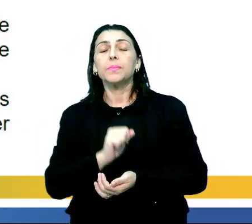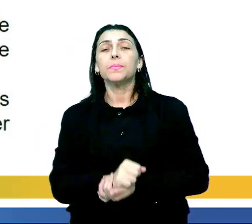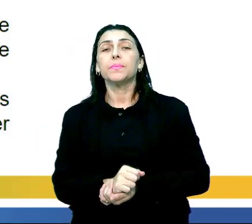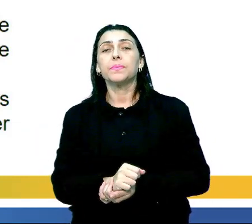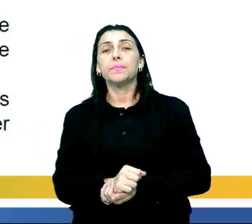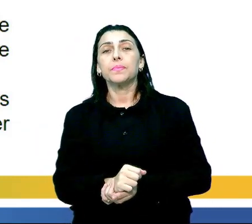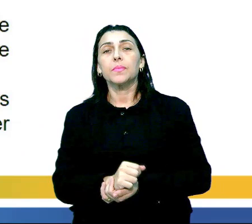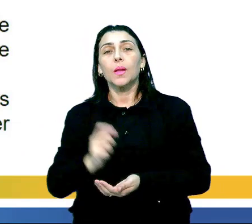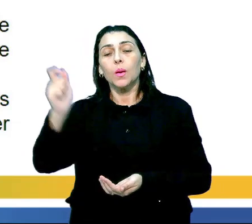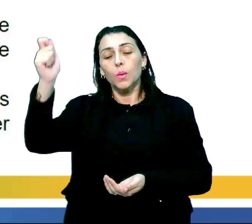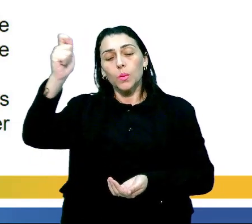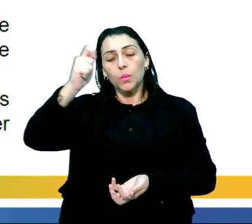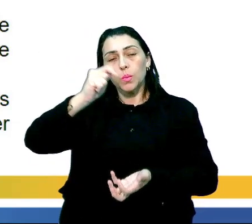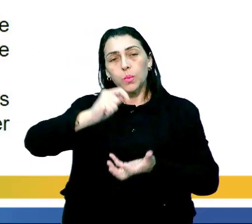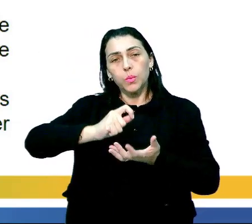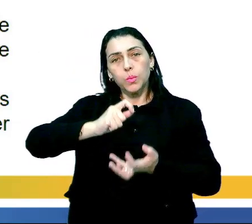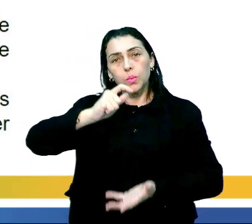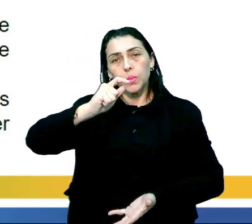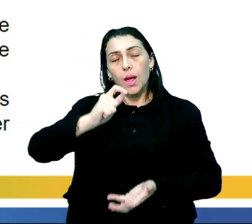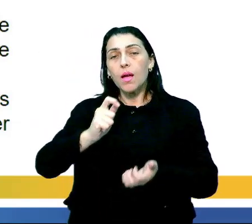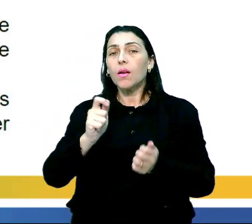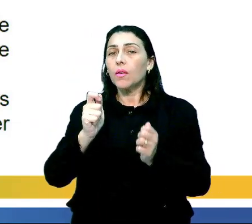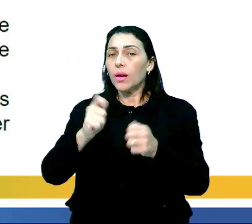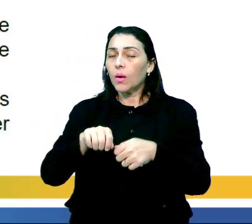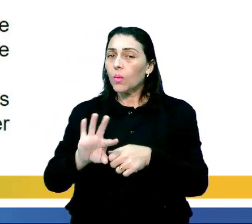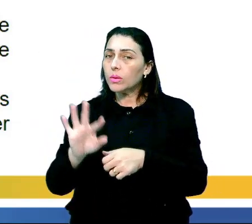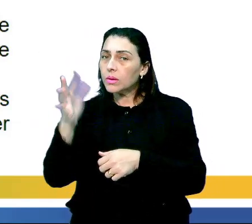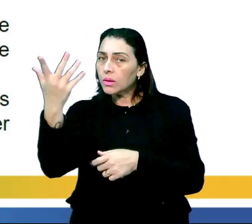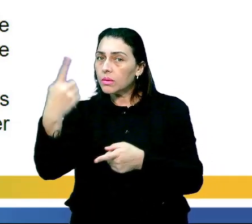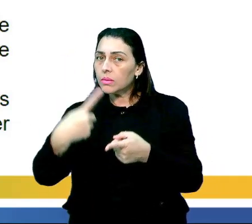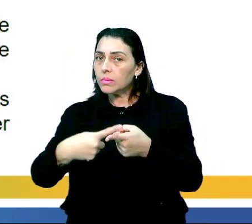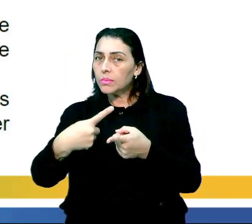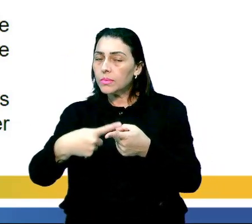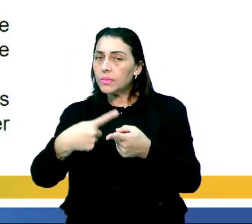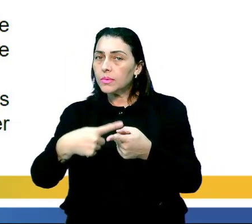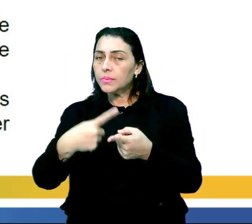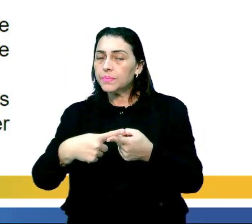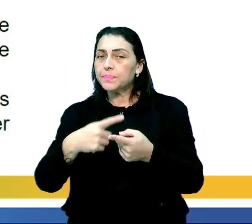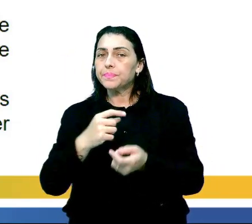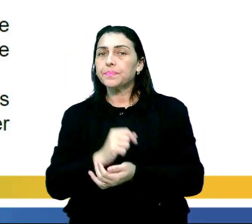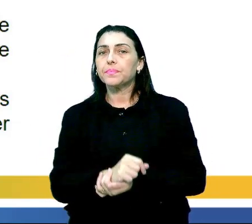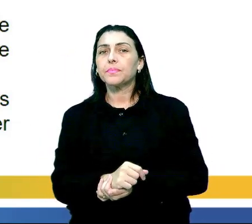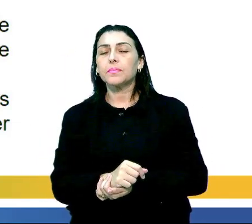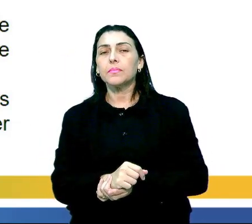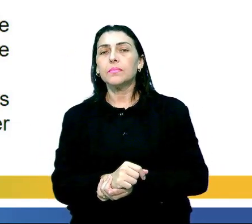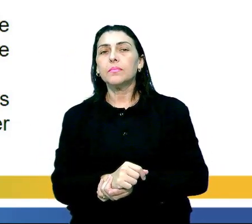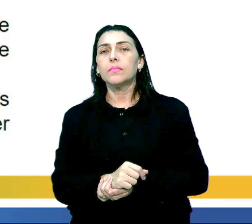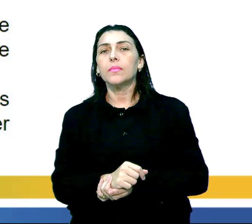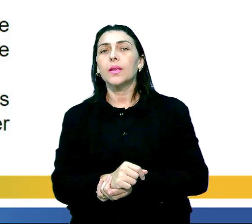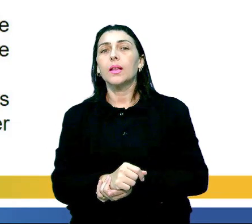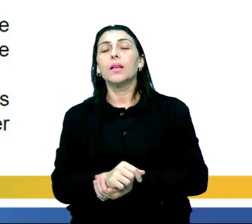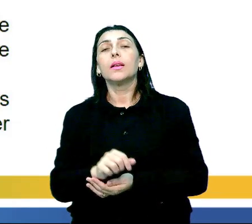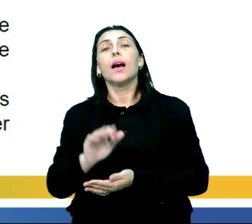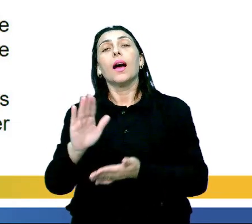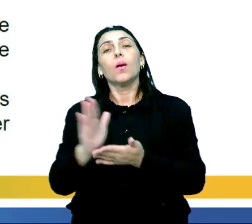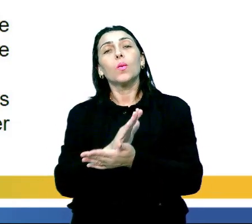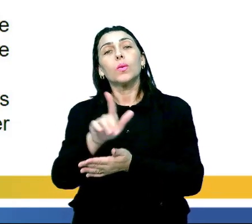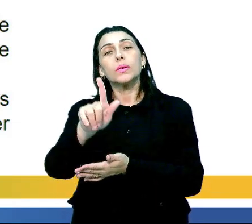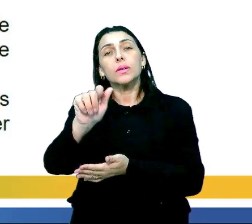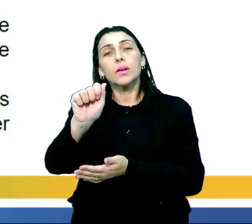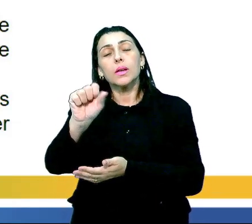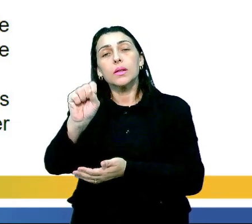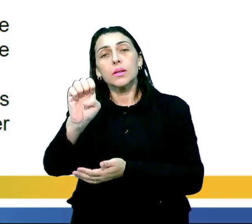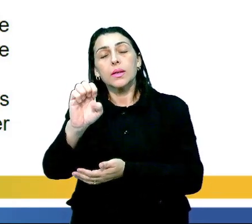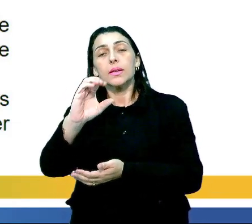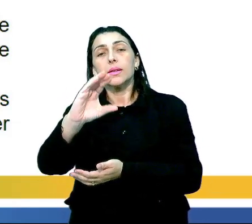pessoal? O efeito estufa, ele é causado justamente pela emissão de certos gases,